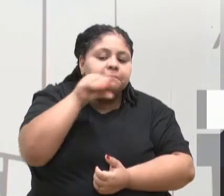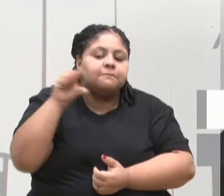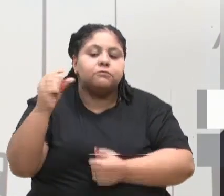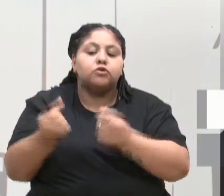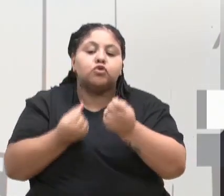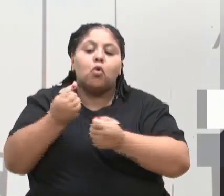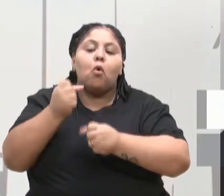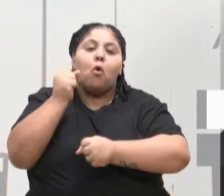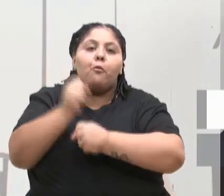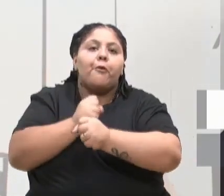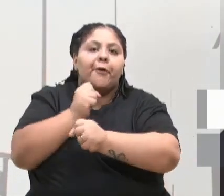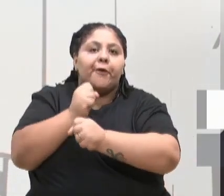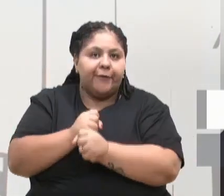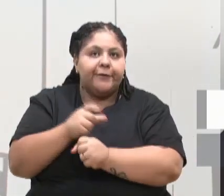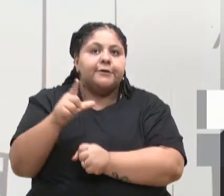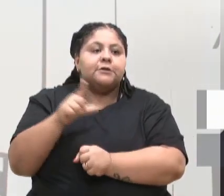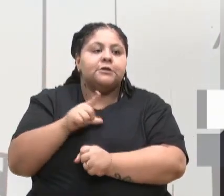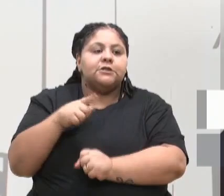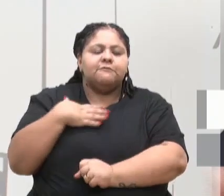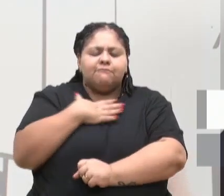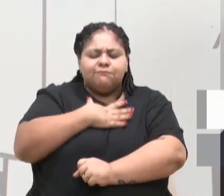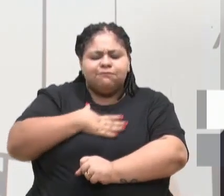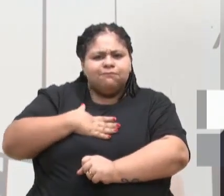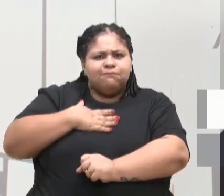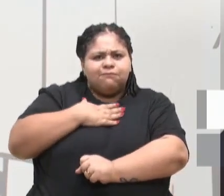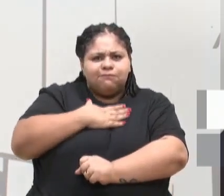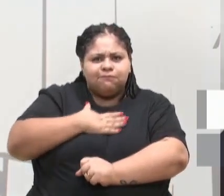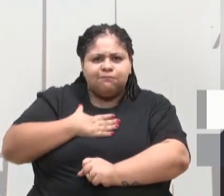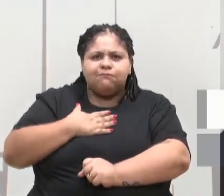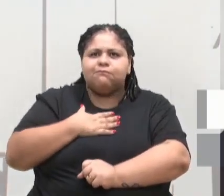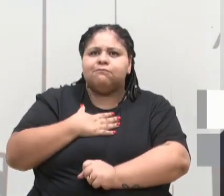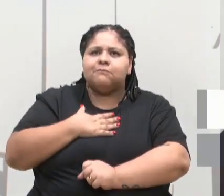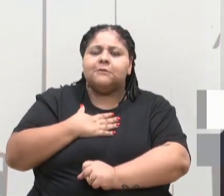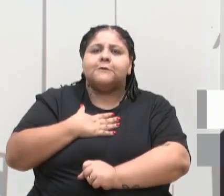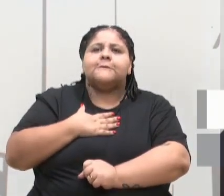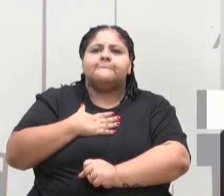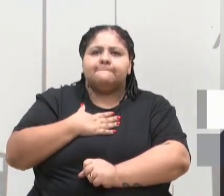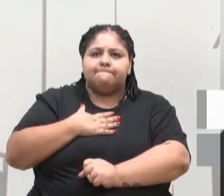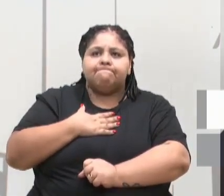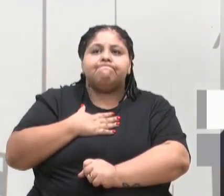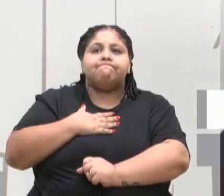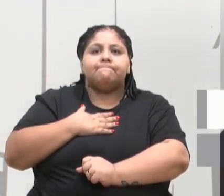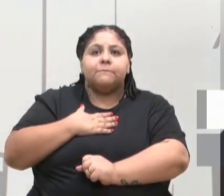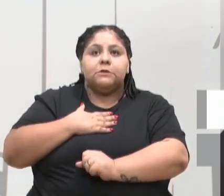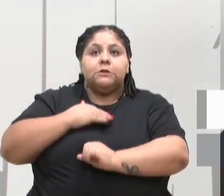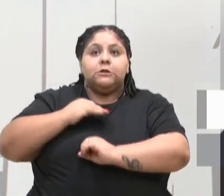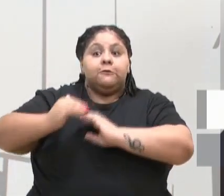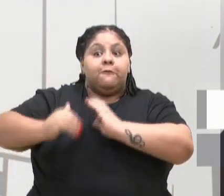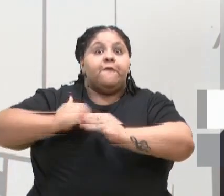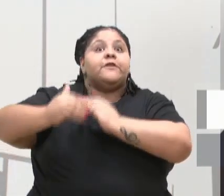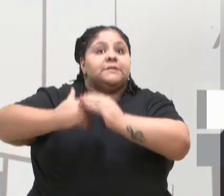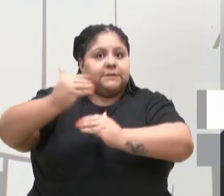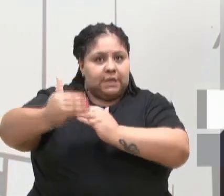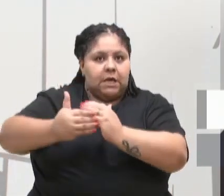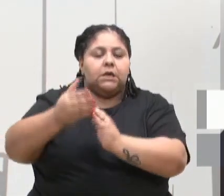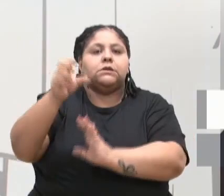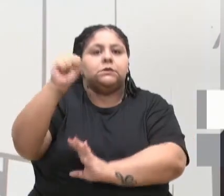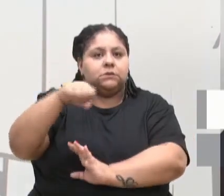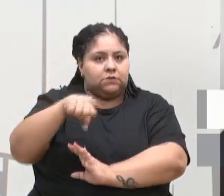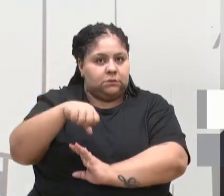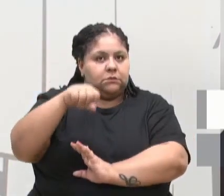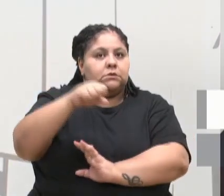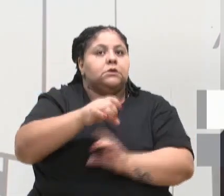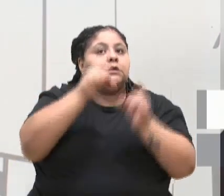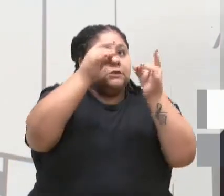e tive a sensação de que elas estão em estágio bem avançado, especialmente a UBS do